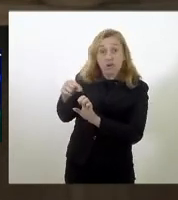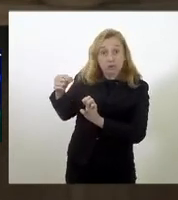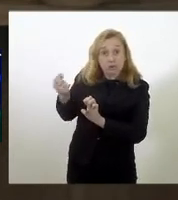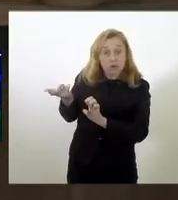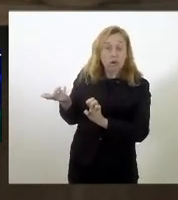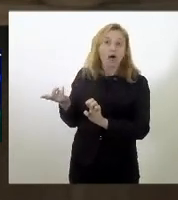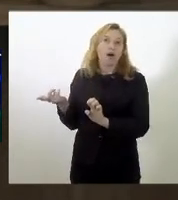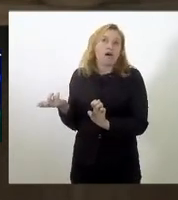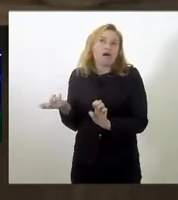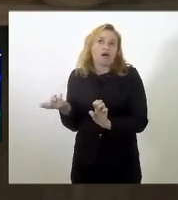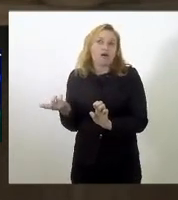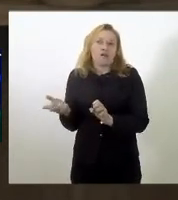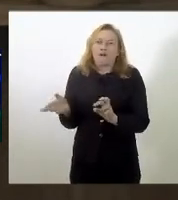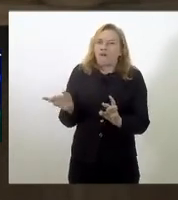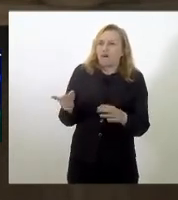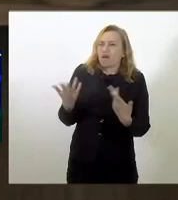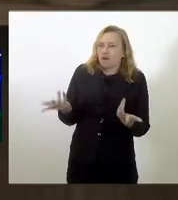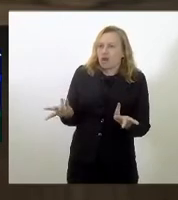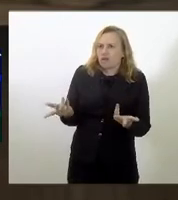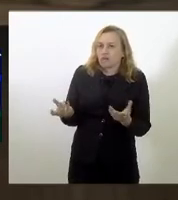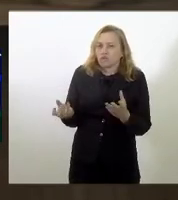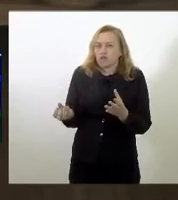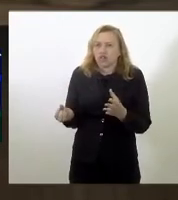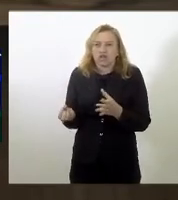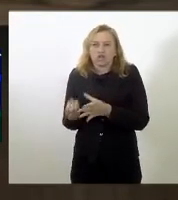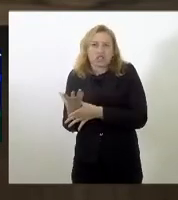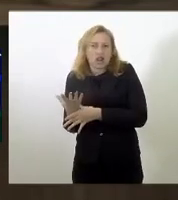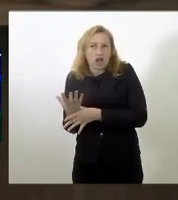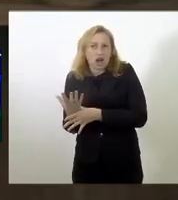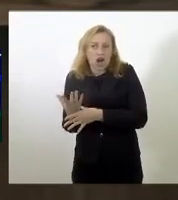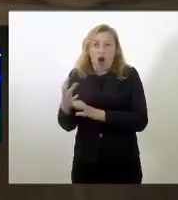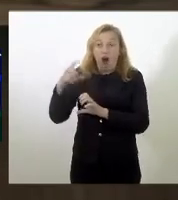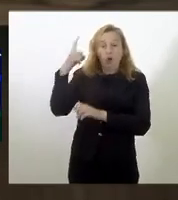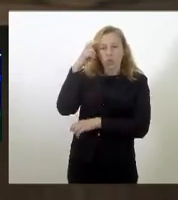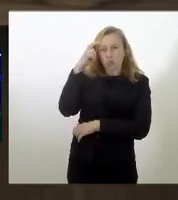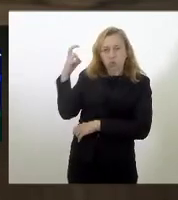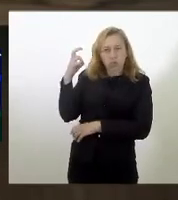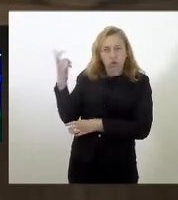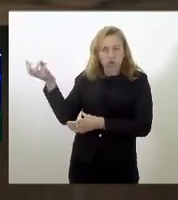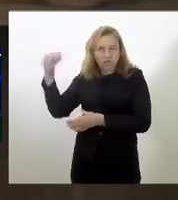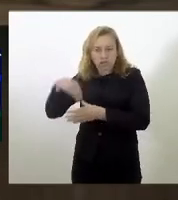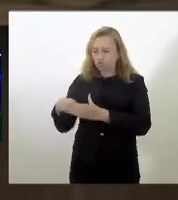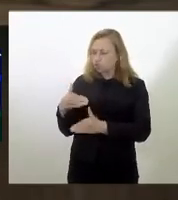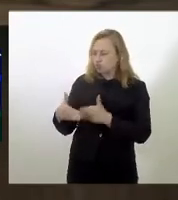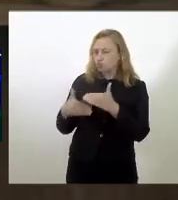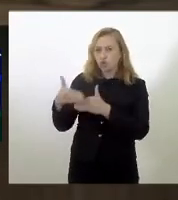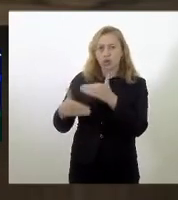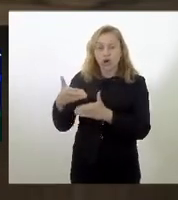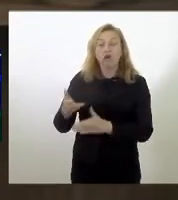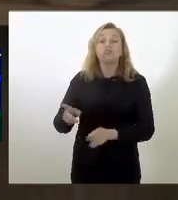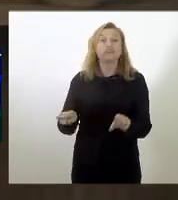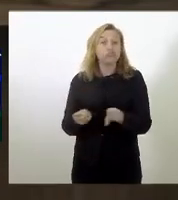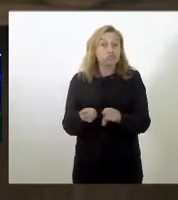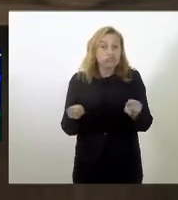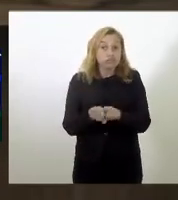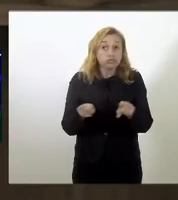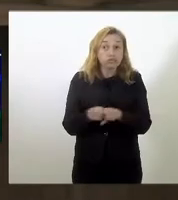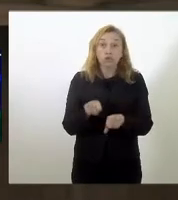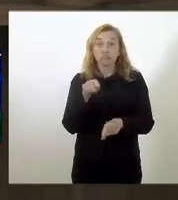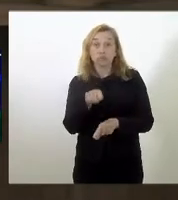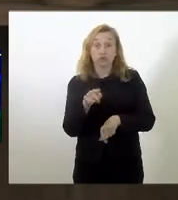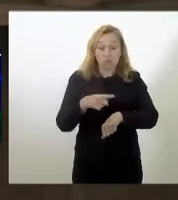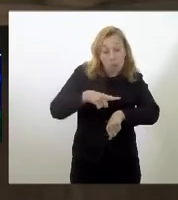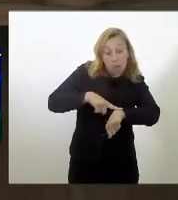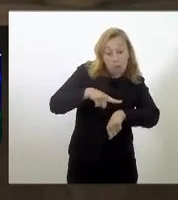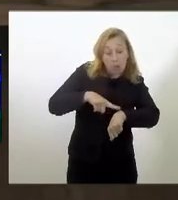empreendimentos relativamente criativos, e a cultura está nesse processo, seja também nesse